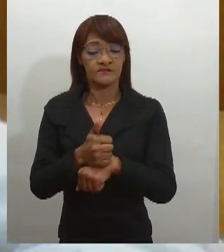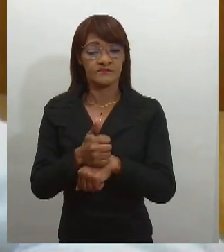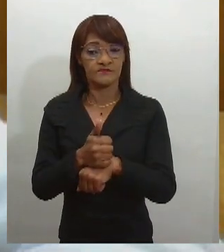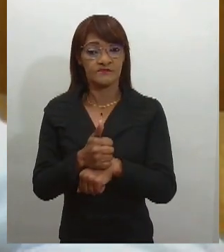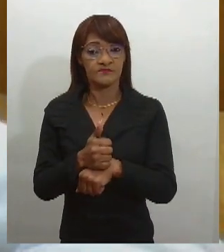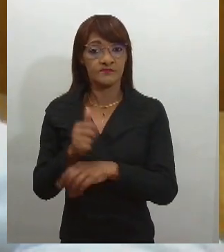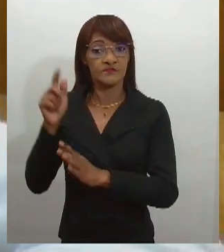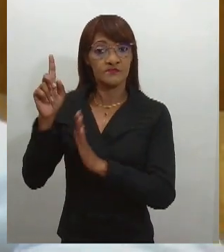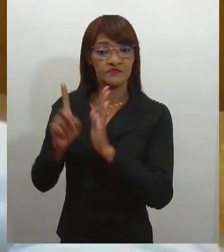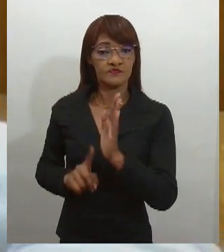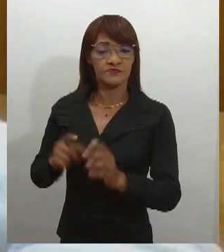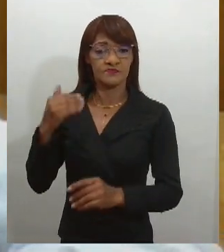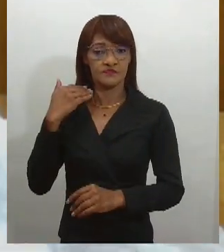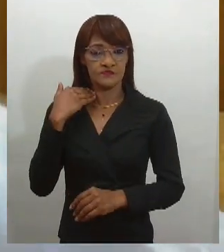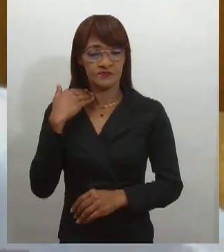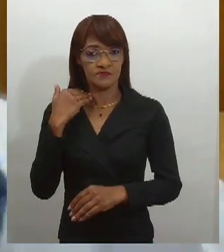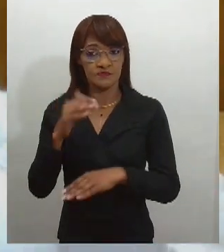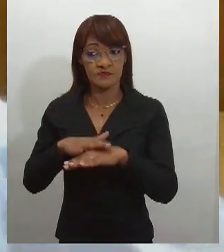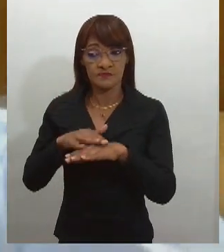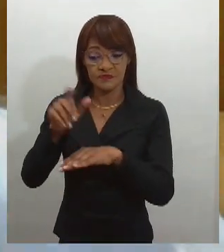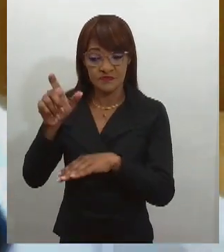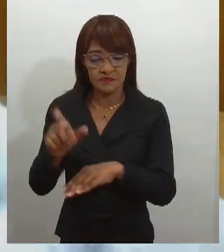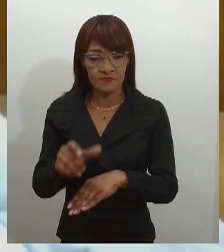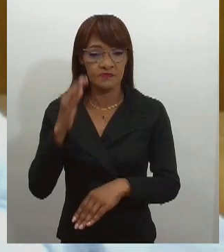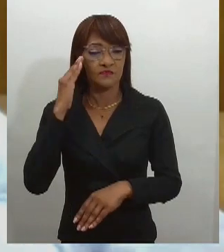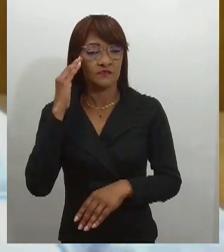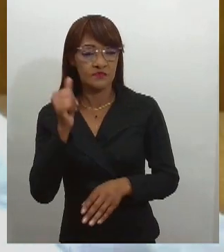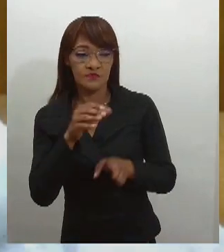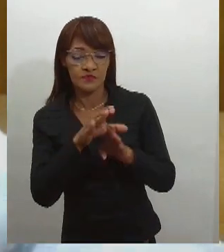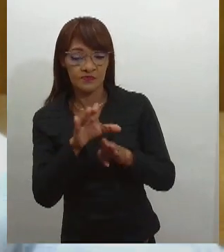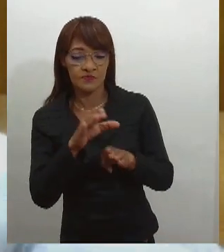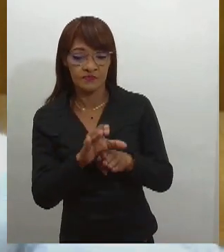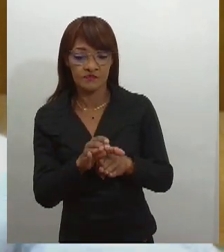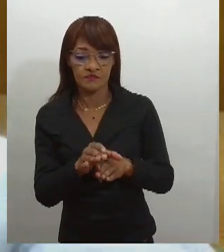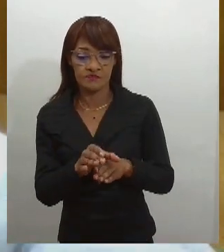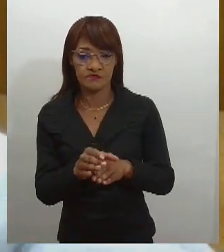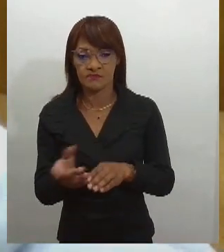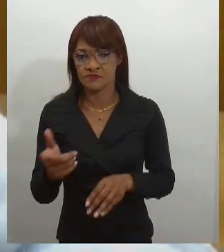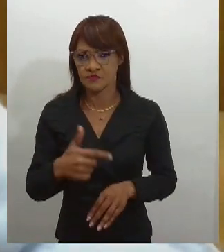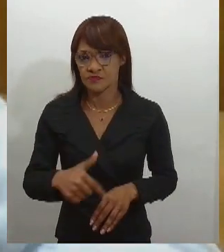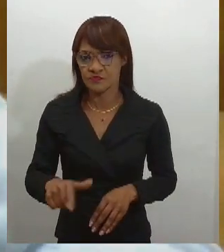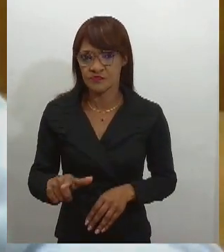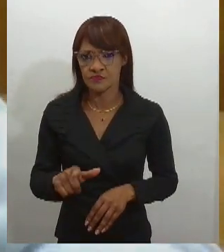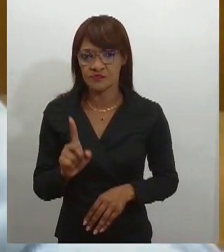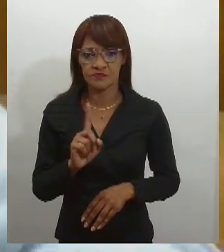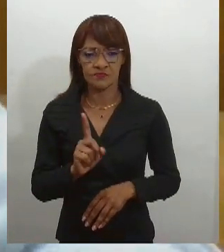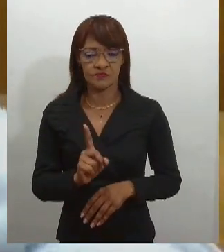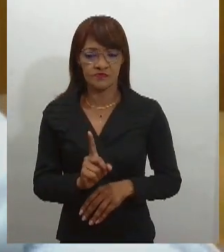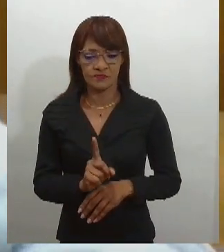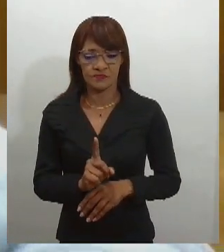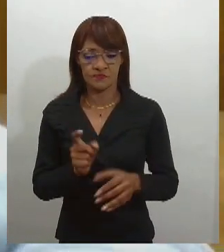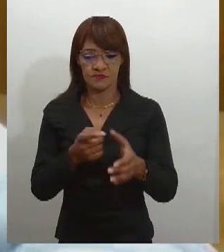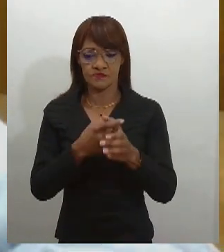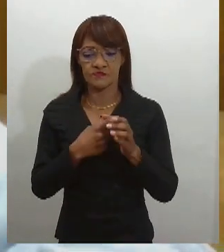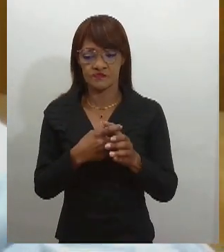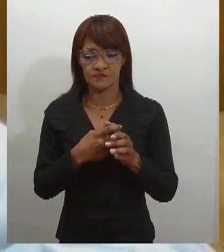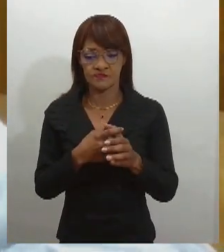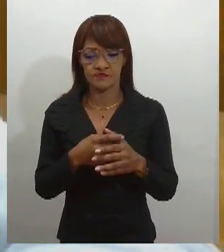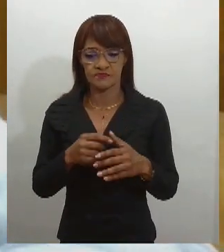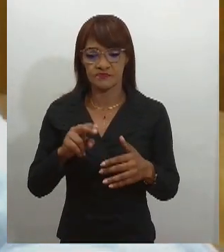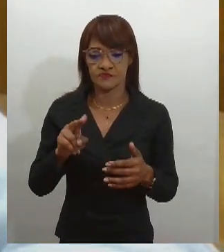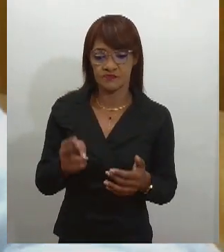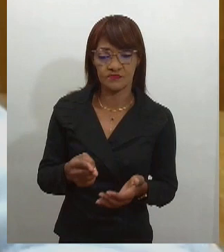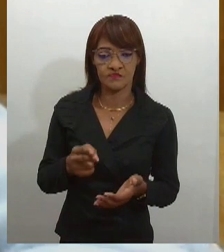sim vai lhe dar uma direção para que você não caia novamente nessa bola de neve. E podendo também, Thiago, fazer com esses contratos que